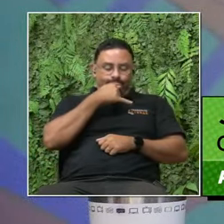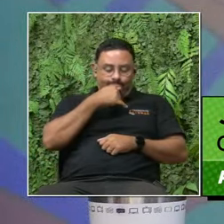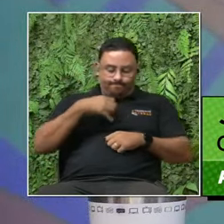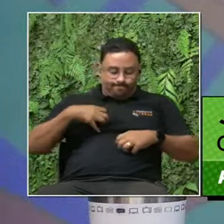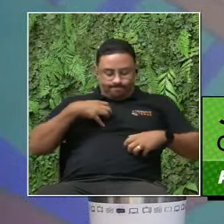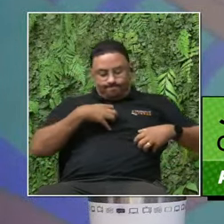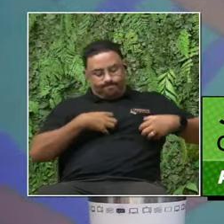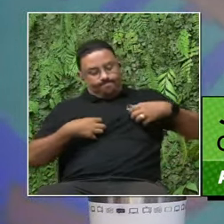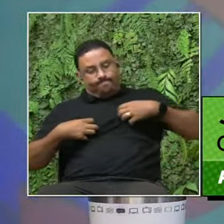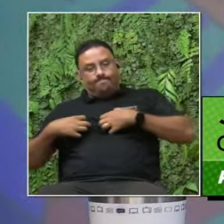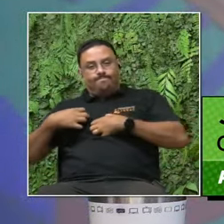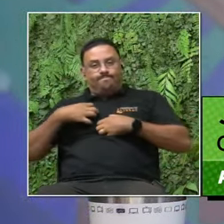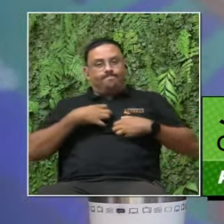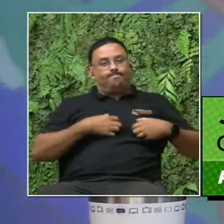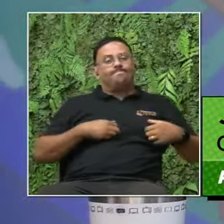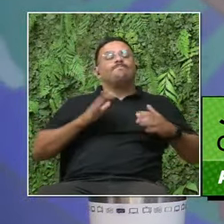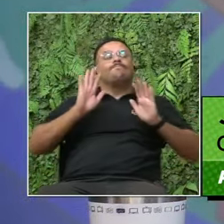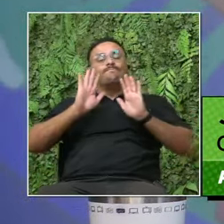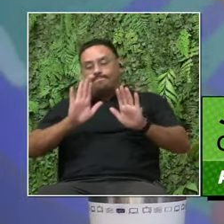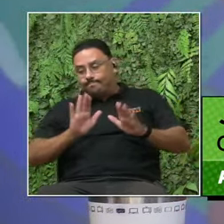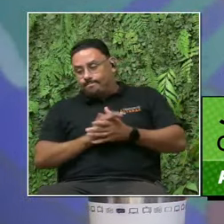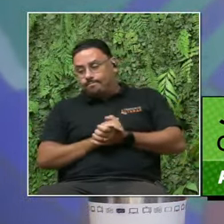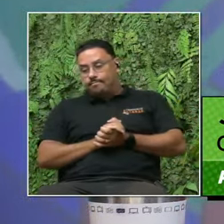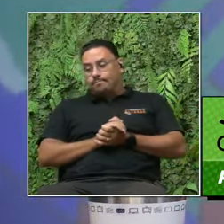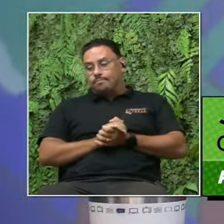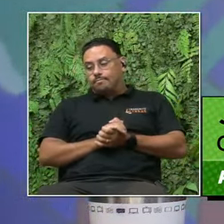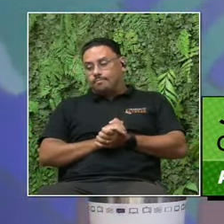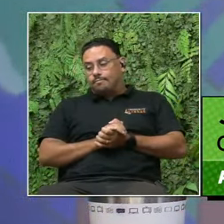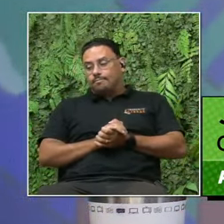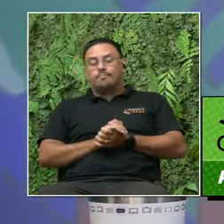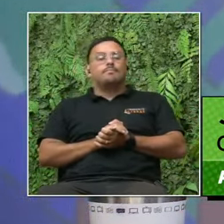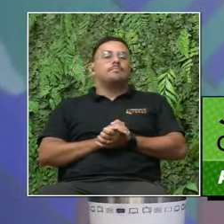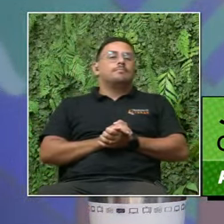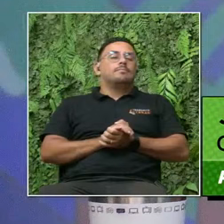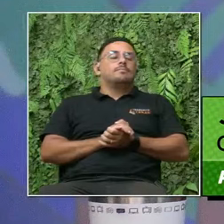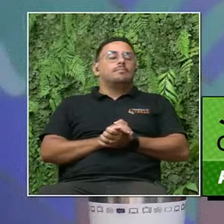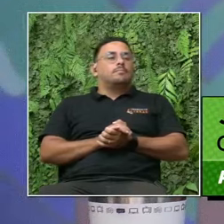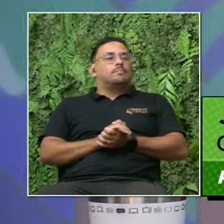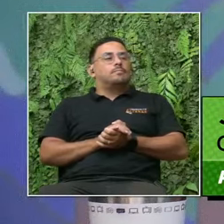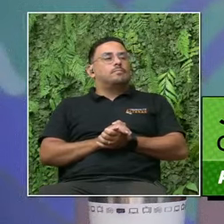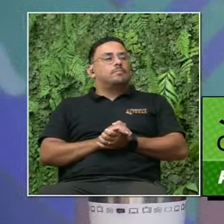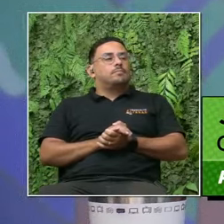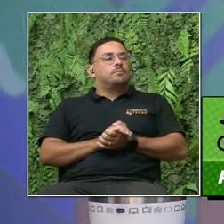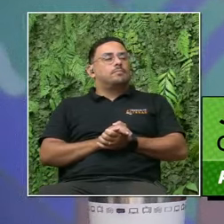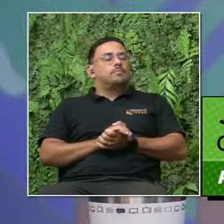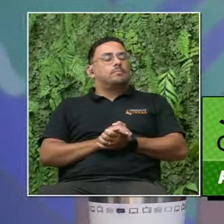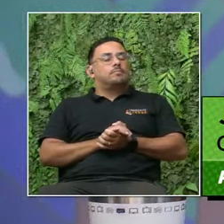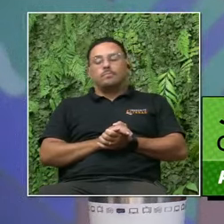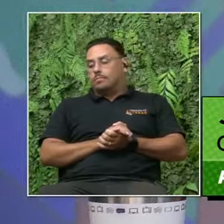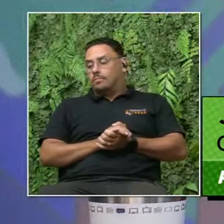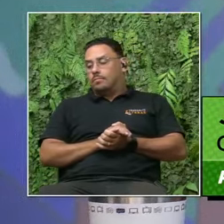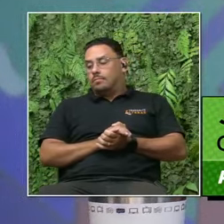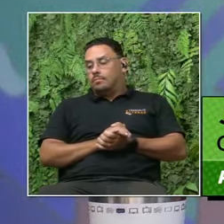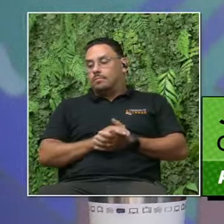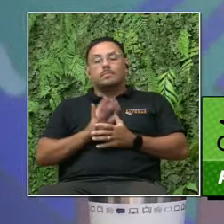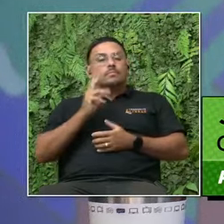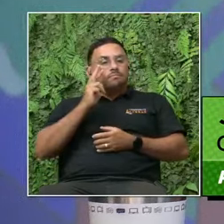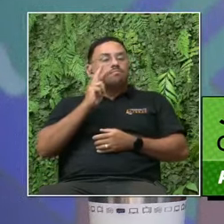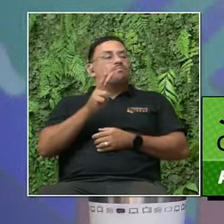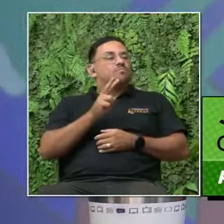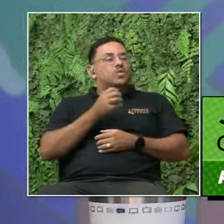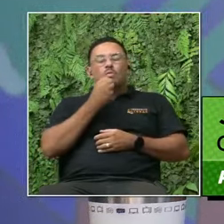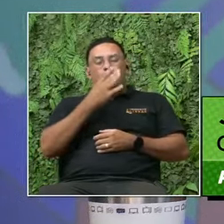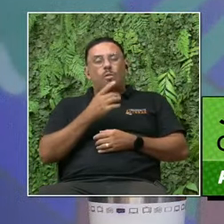né Eh mas ah eu acho que assim a gente viu um grande jogo de